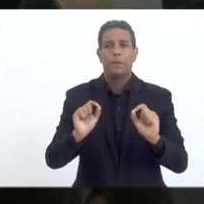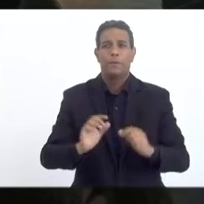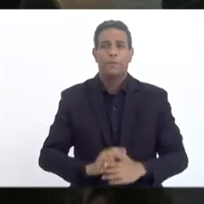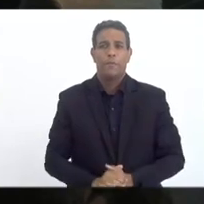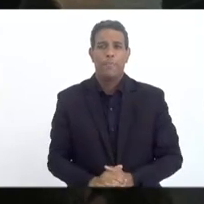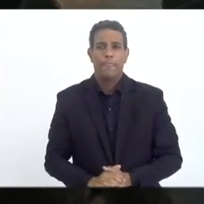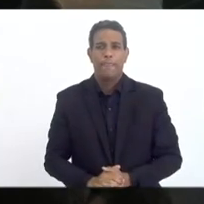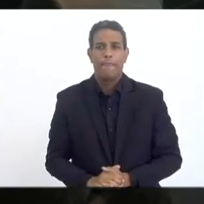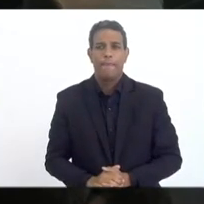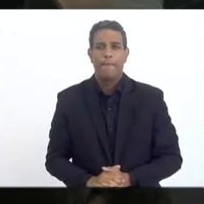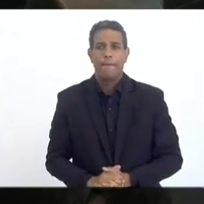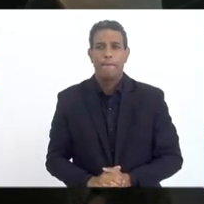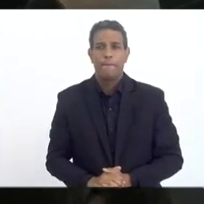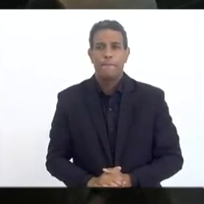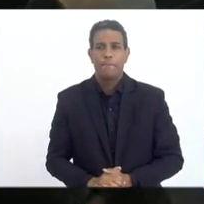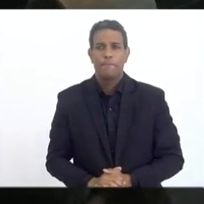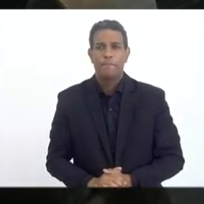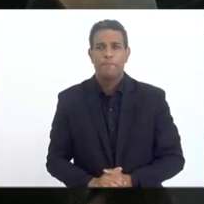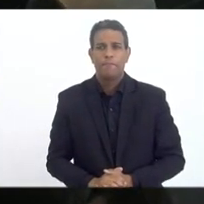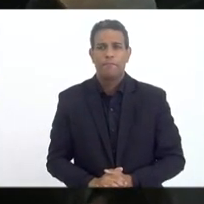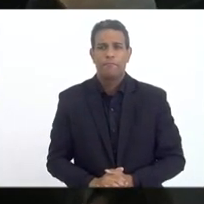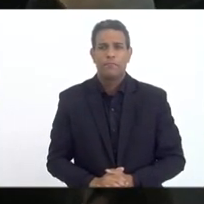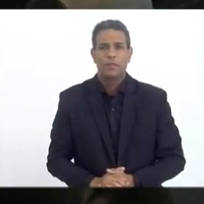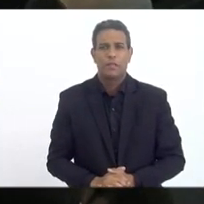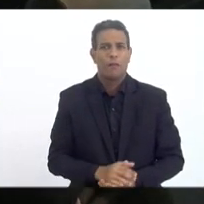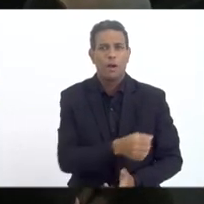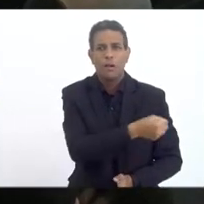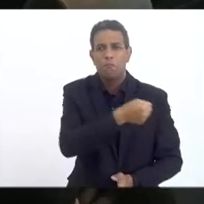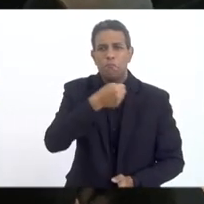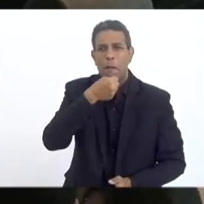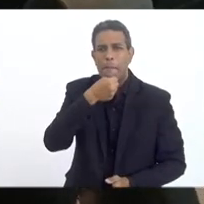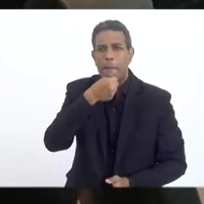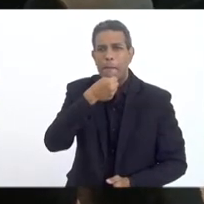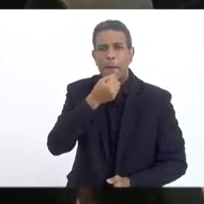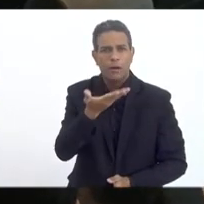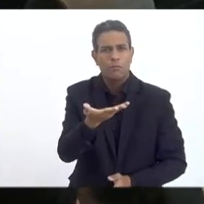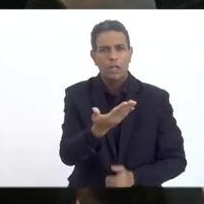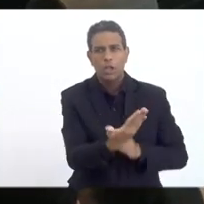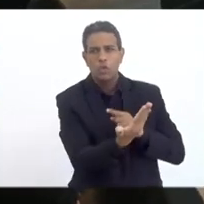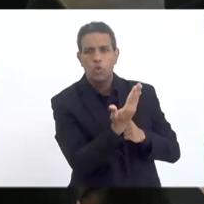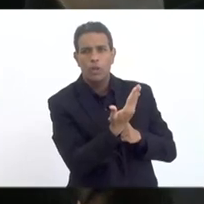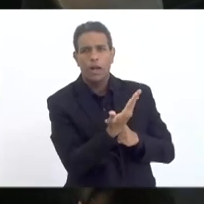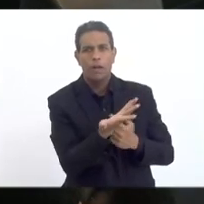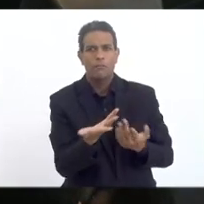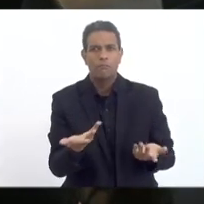É interessante, tem um... Tem algum microfone que você tem aí? Tem ali.